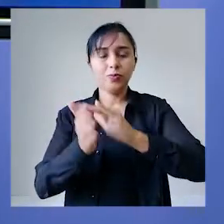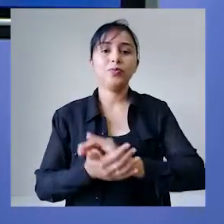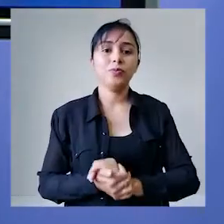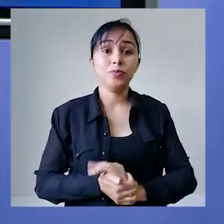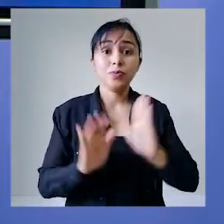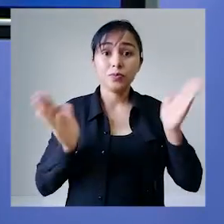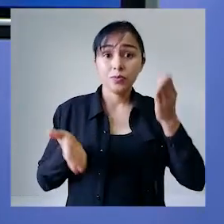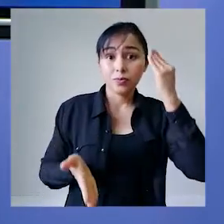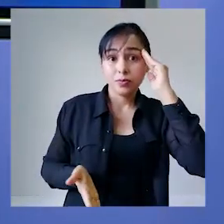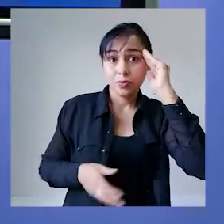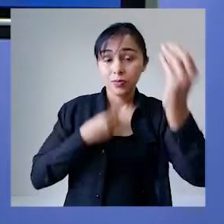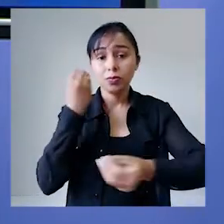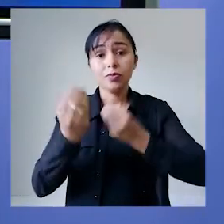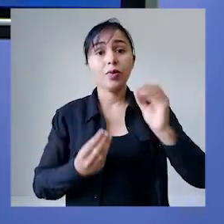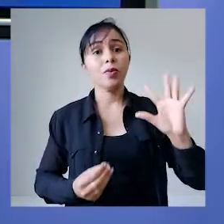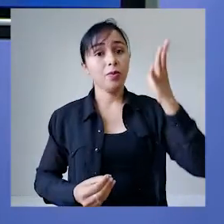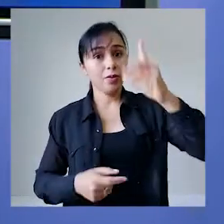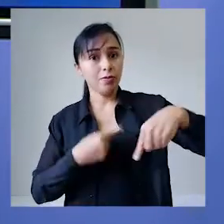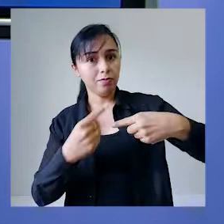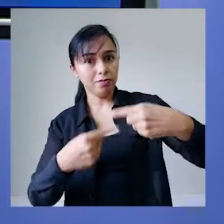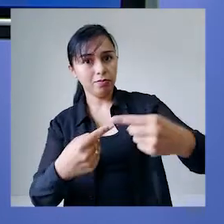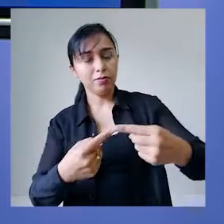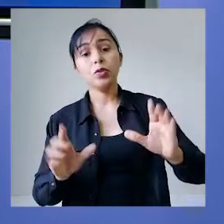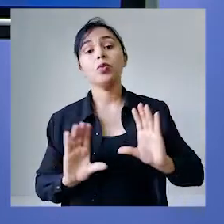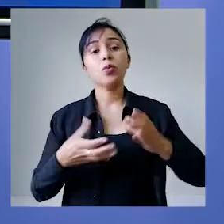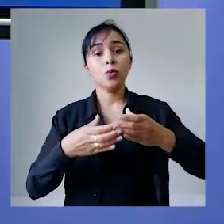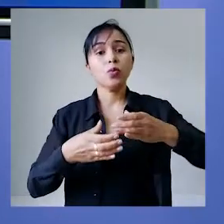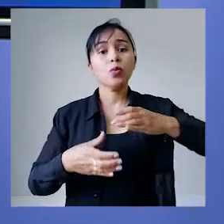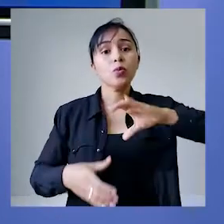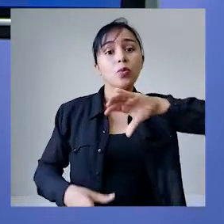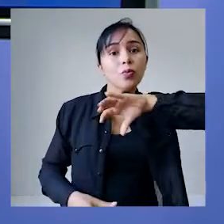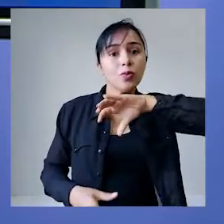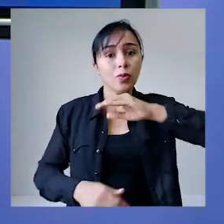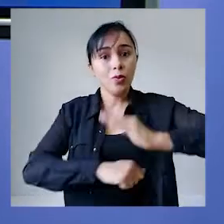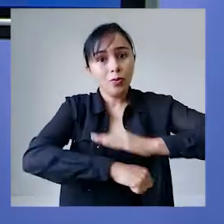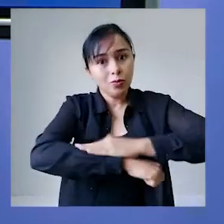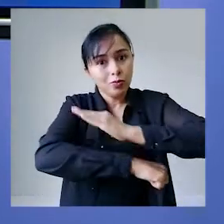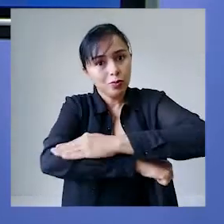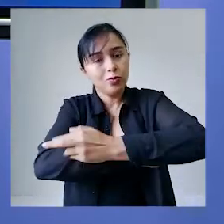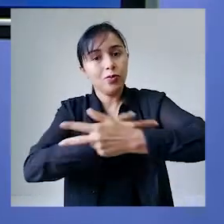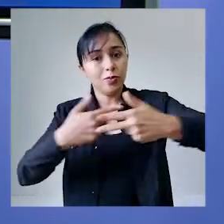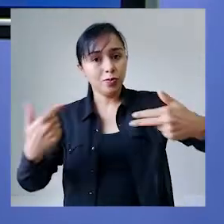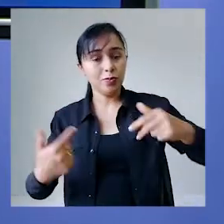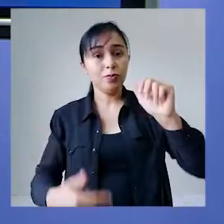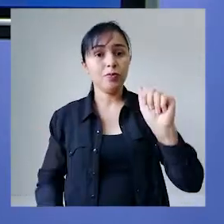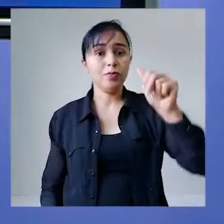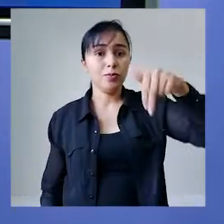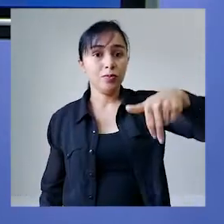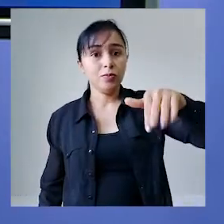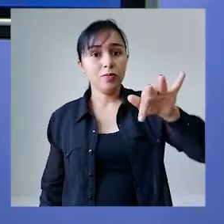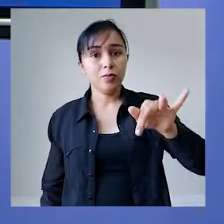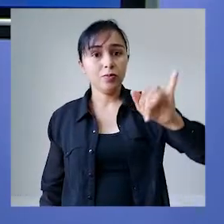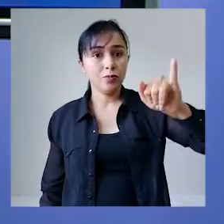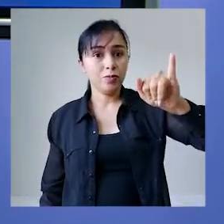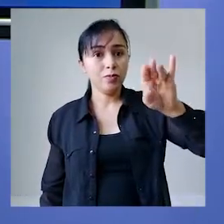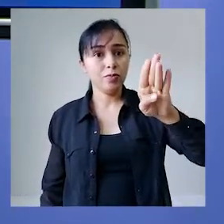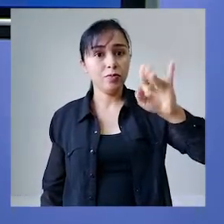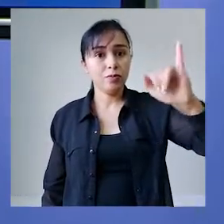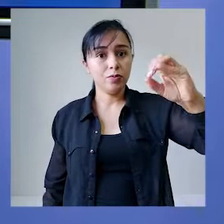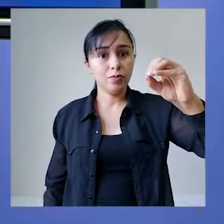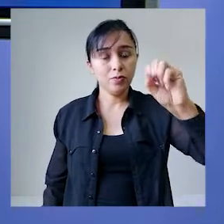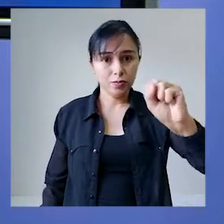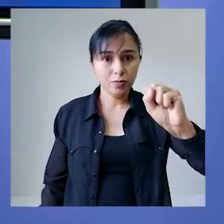Agora vamos entender como que acontece a reprodução nos anfíbios? Os anfíbios são os animais sapos,